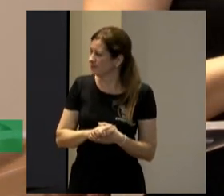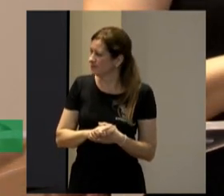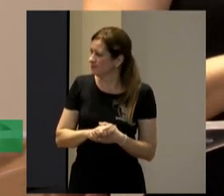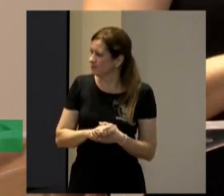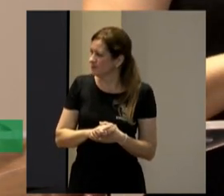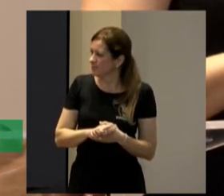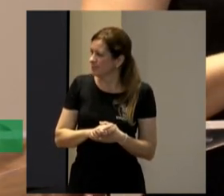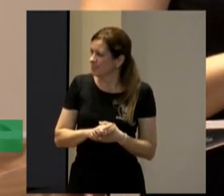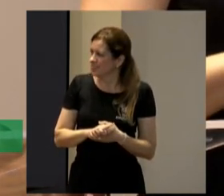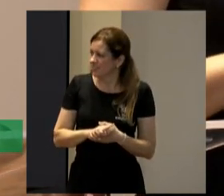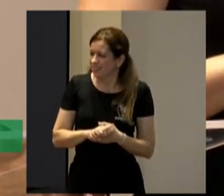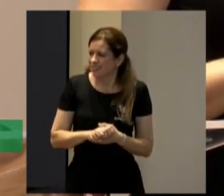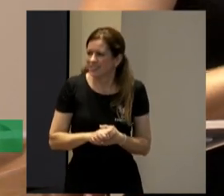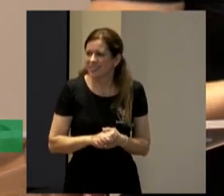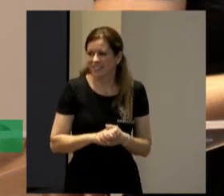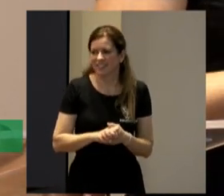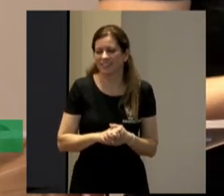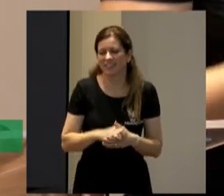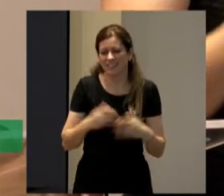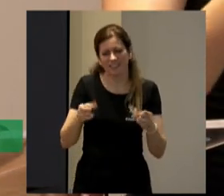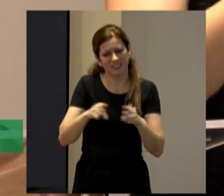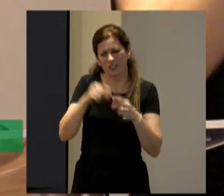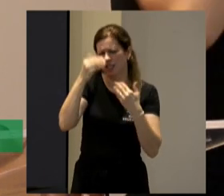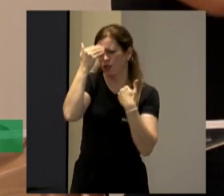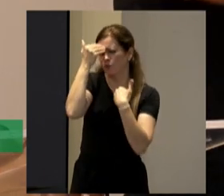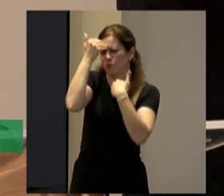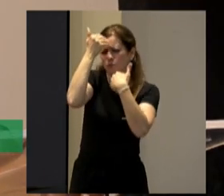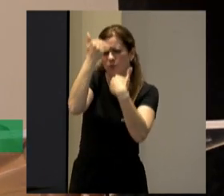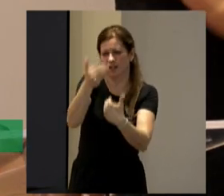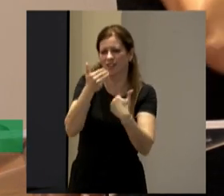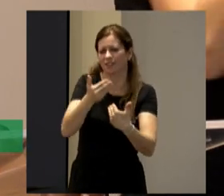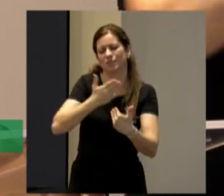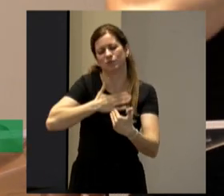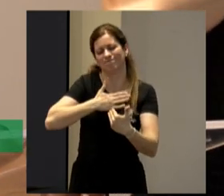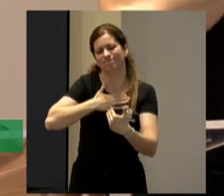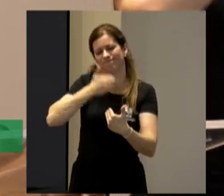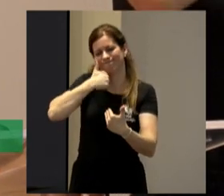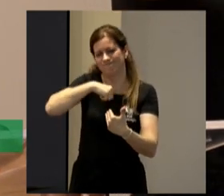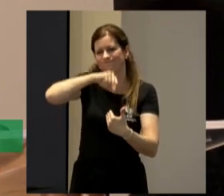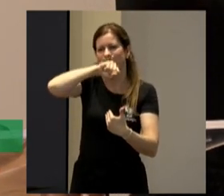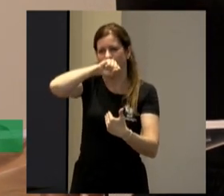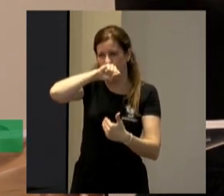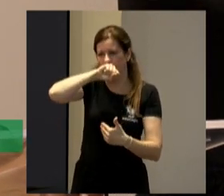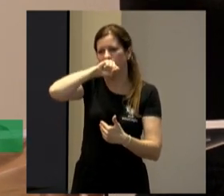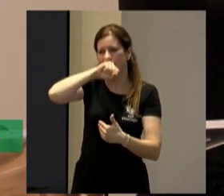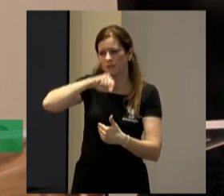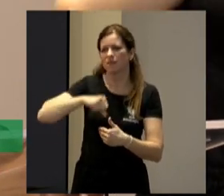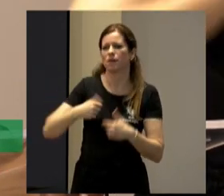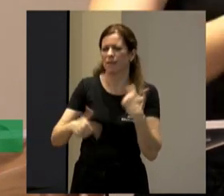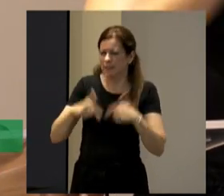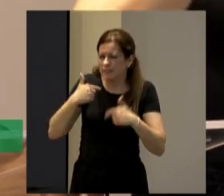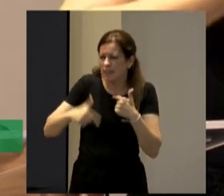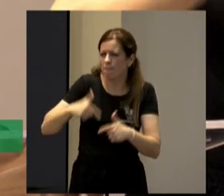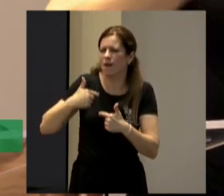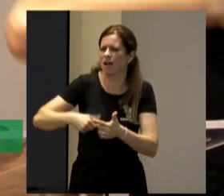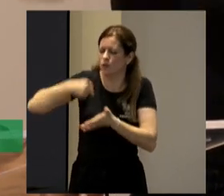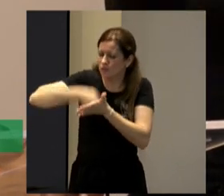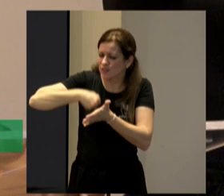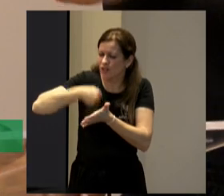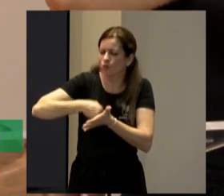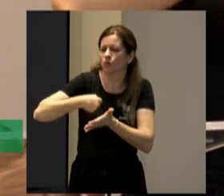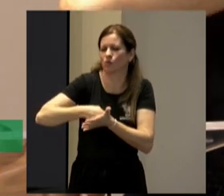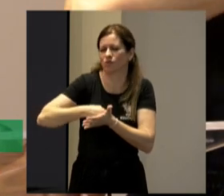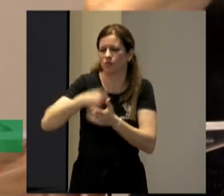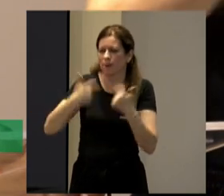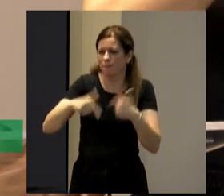ao reconhecimento também, né? E a tudo aí que ela faz para essa